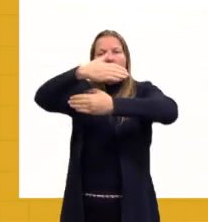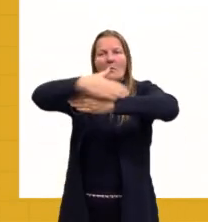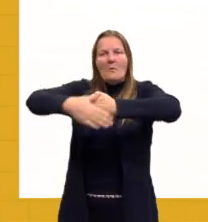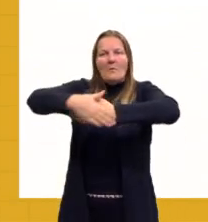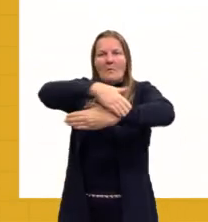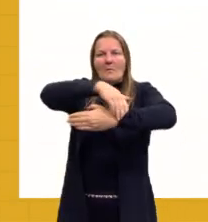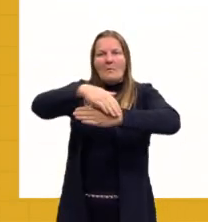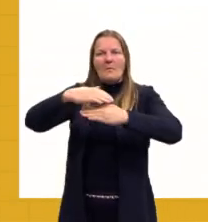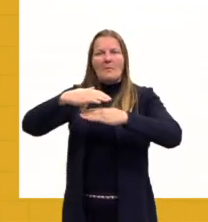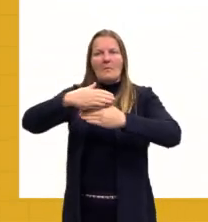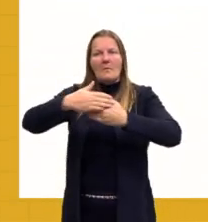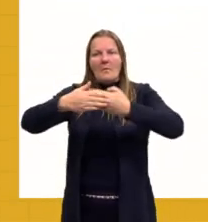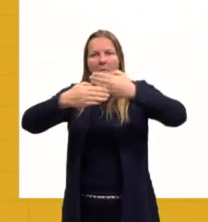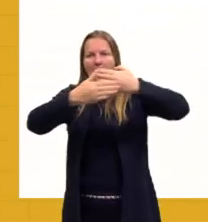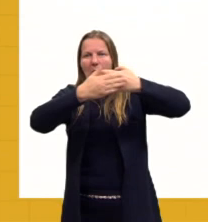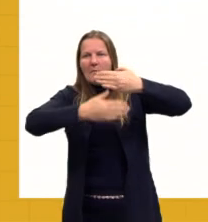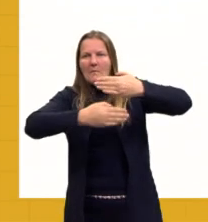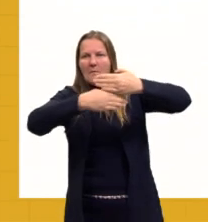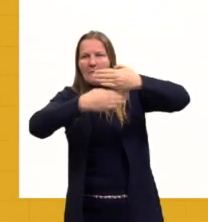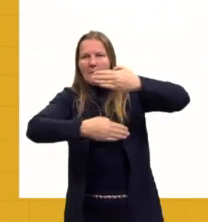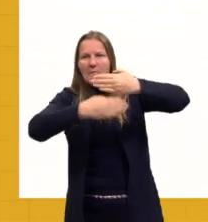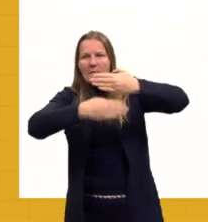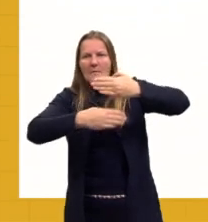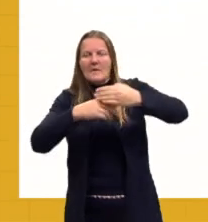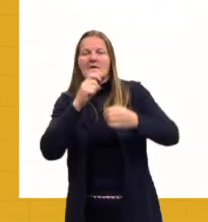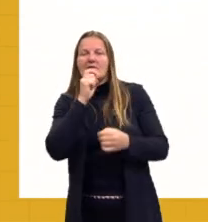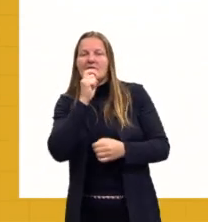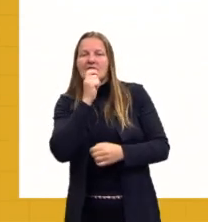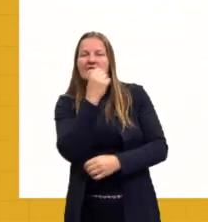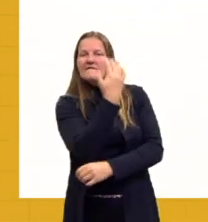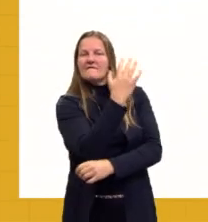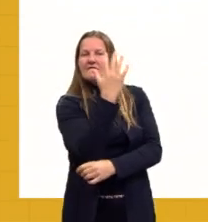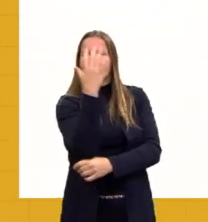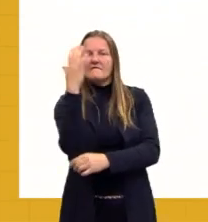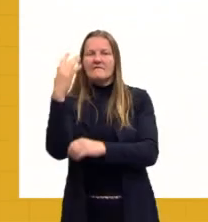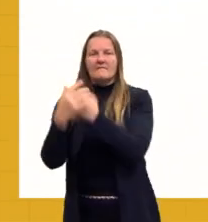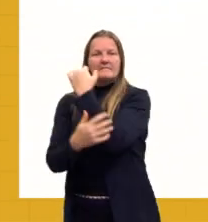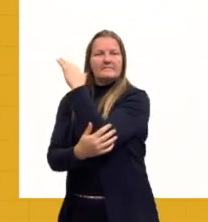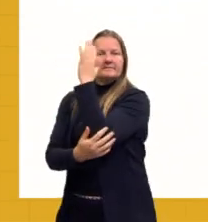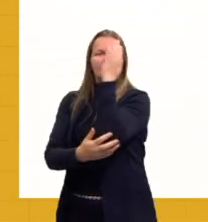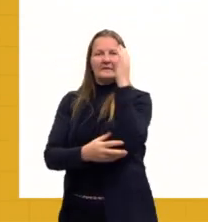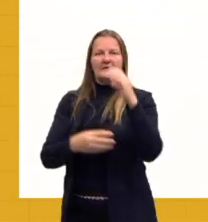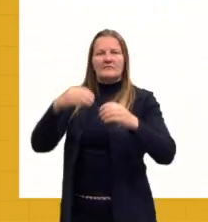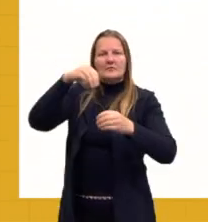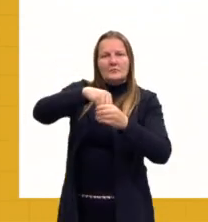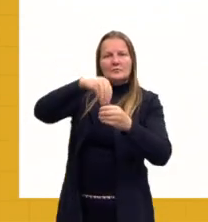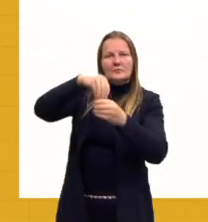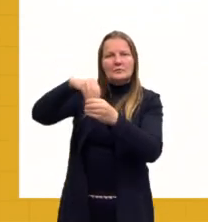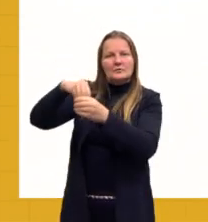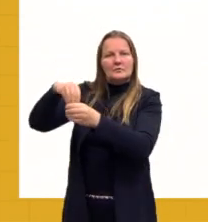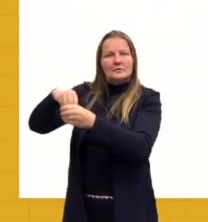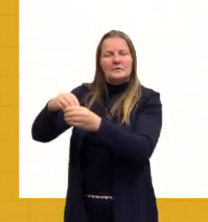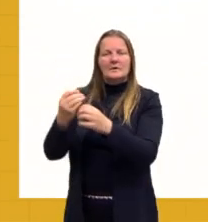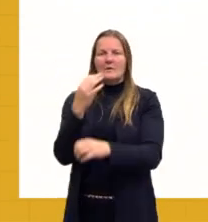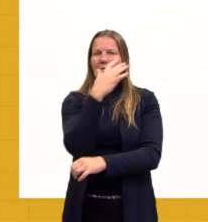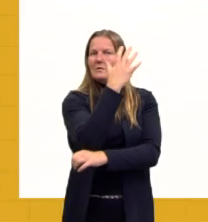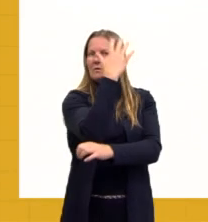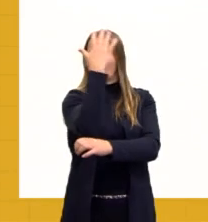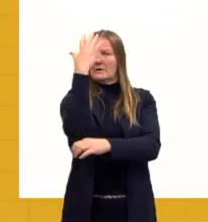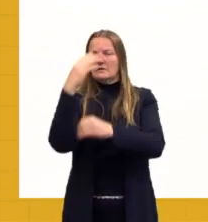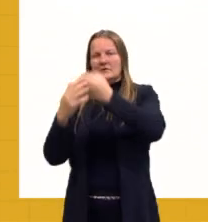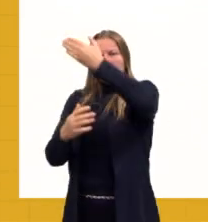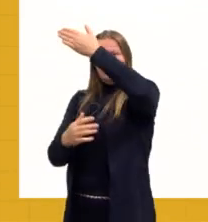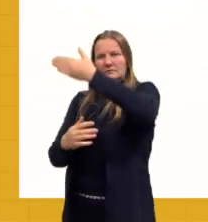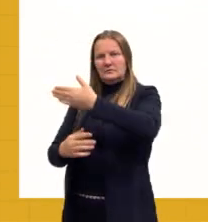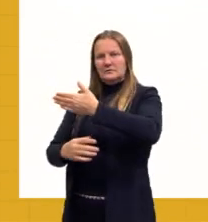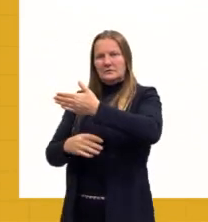verde né justamente com esse objetivo tá se plantando árvores nativas né muita questão é relacionado a isso